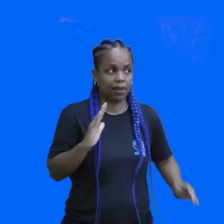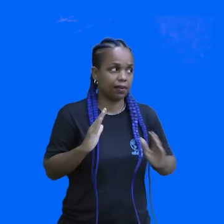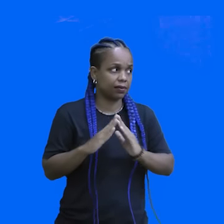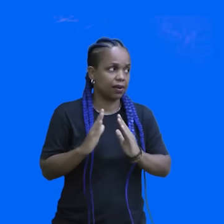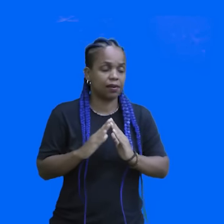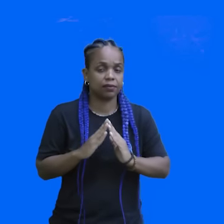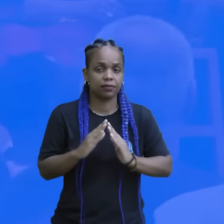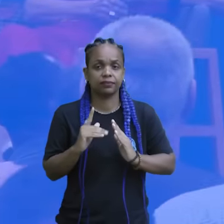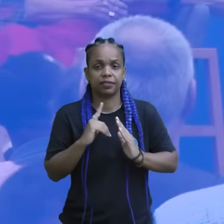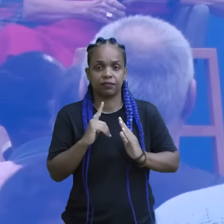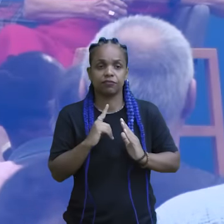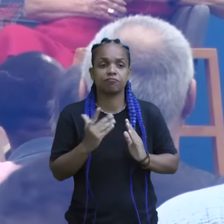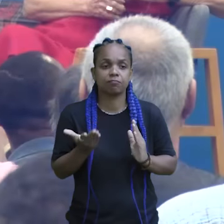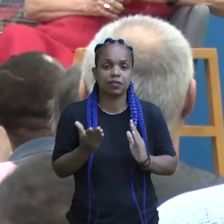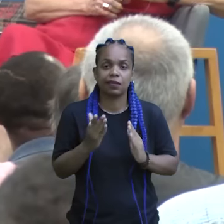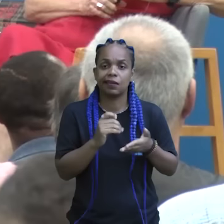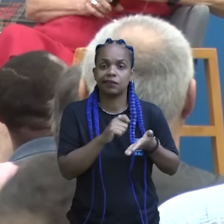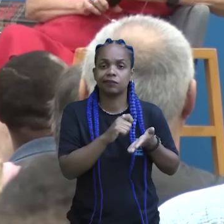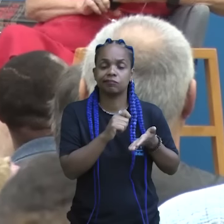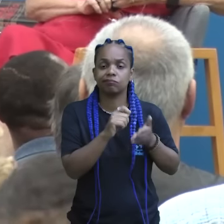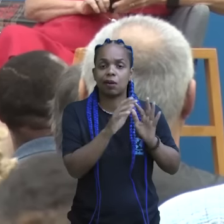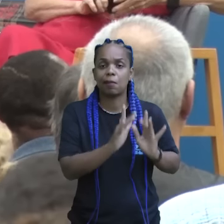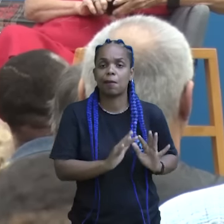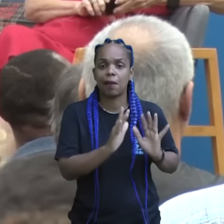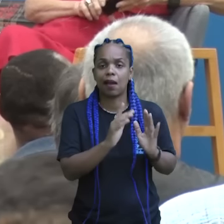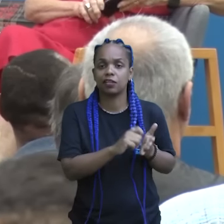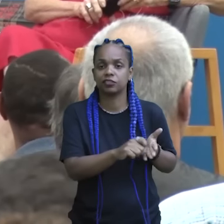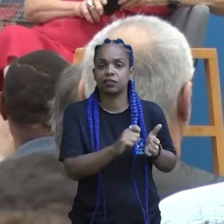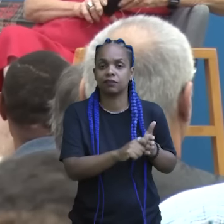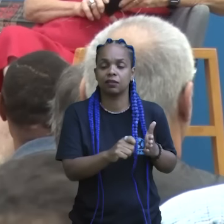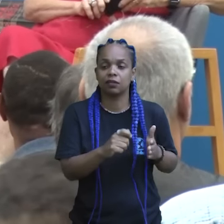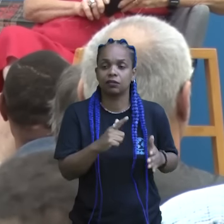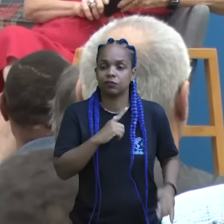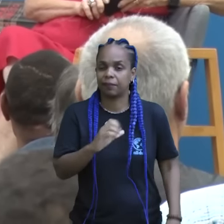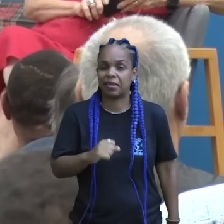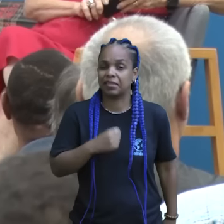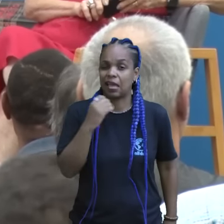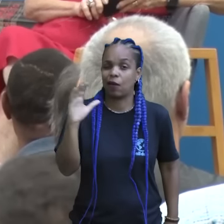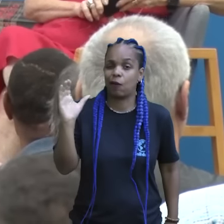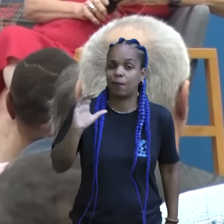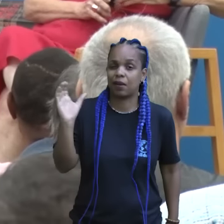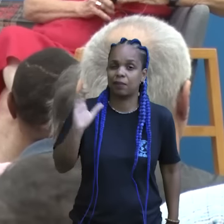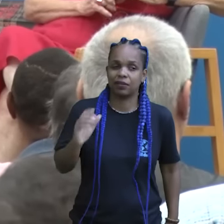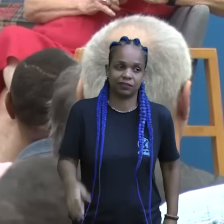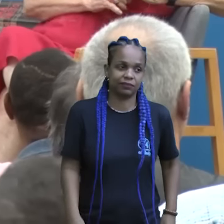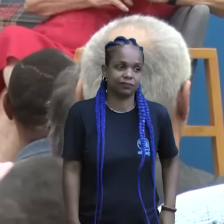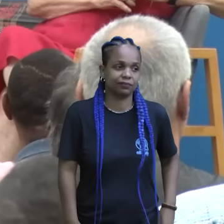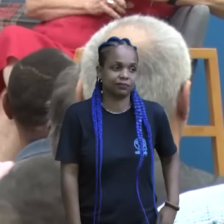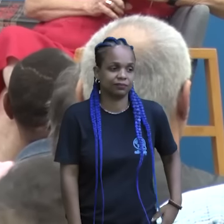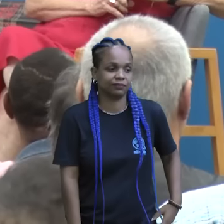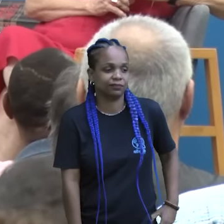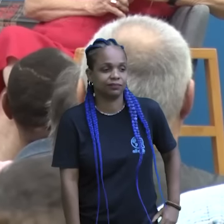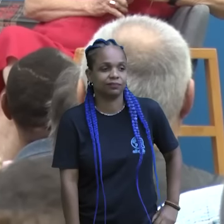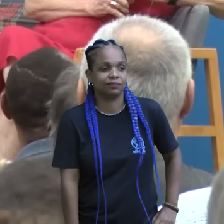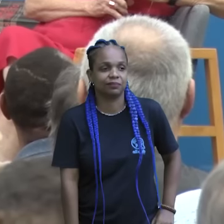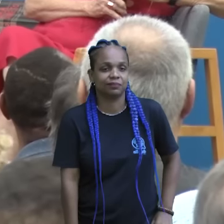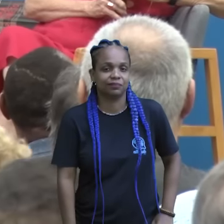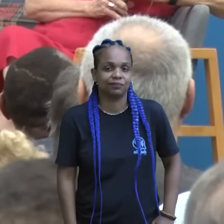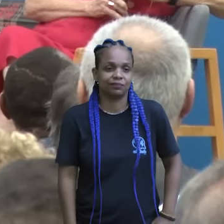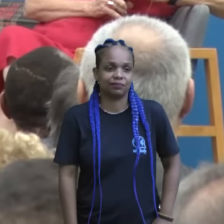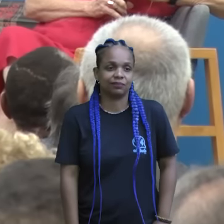Vila Quilombo. Então, enfim, esse era bem o Lima Barreto, que eu acho que é esse lado dele, de ser uma pessoa que mostra como ele